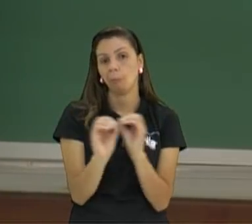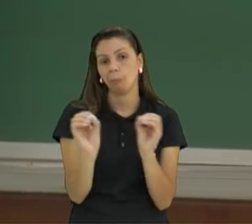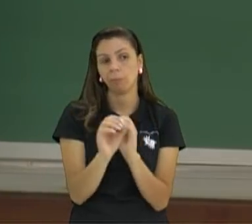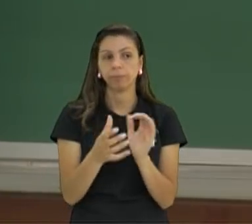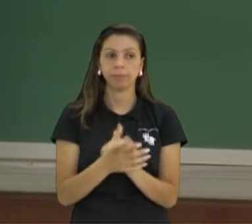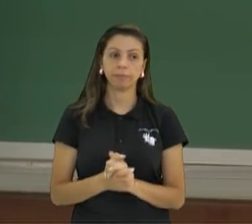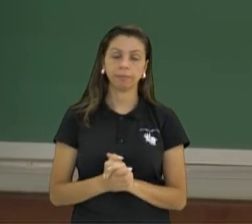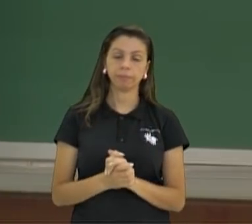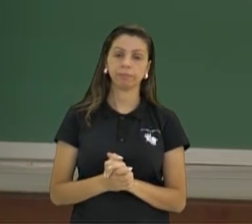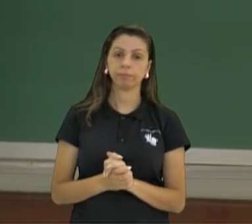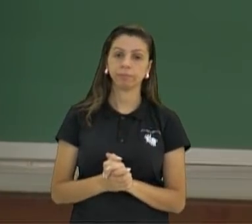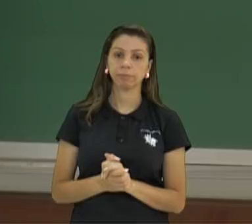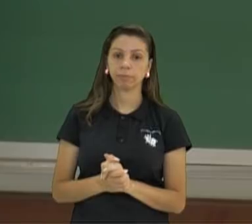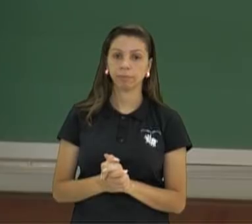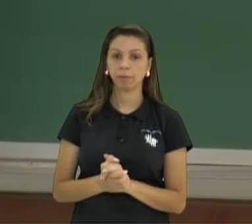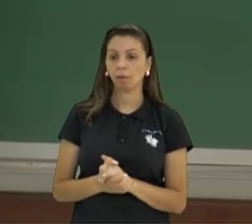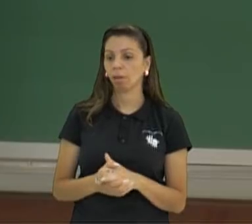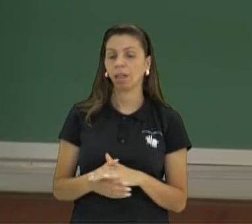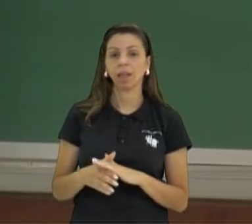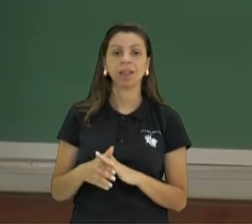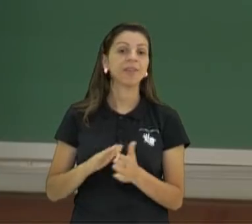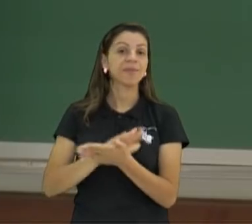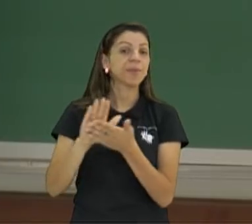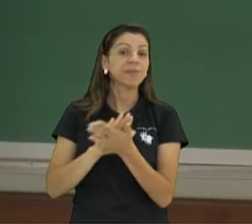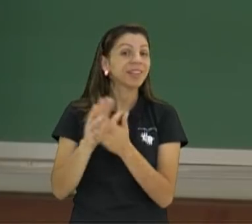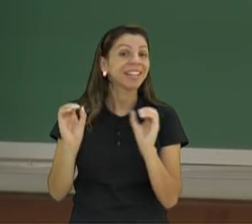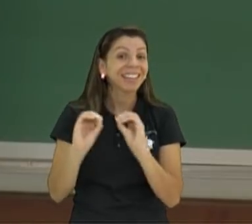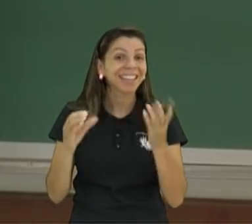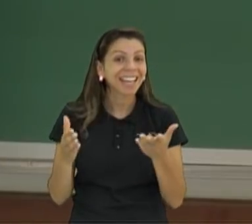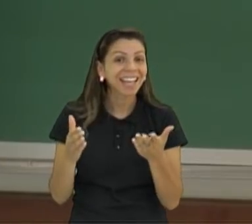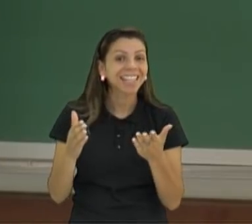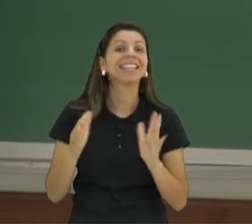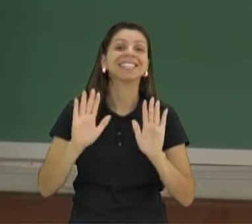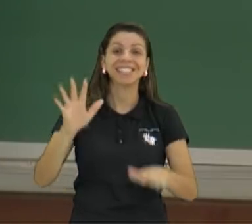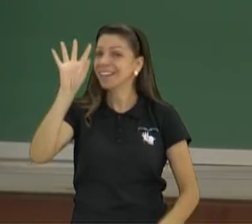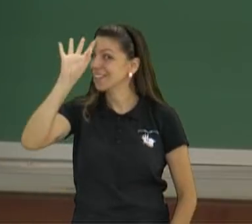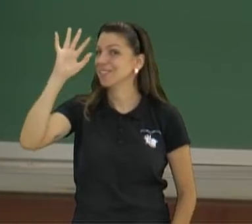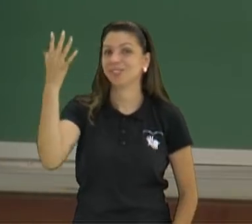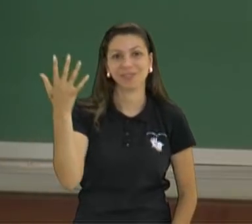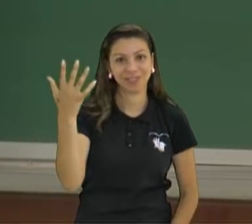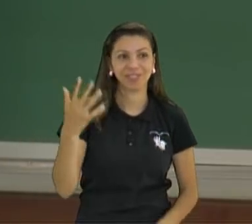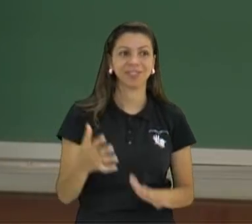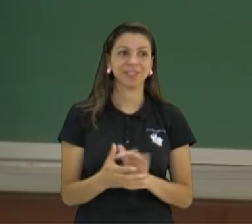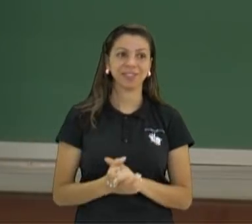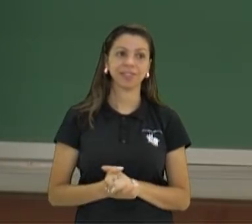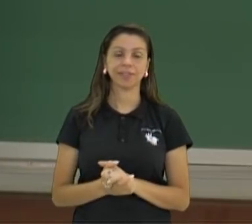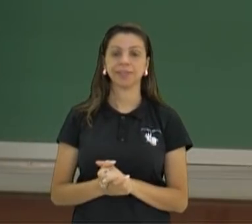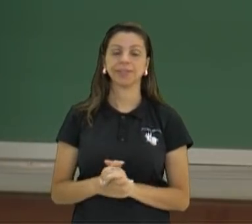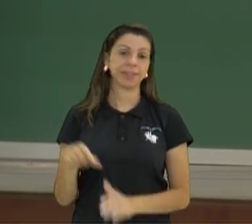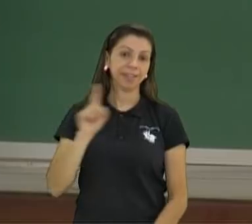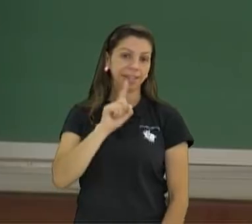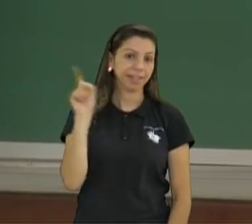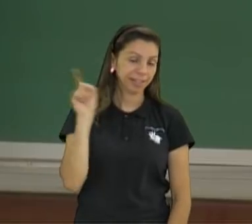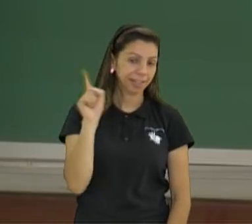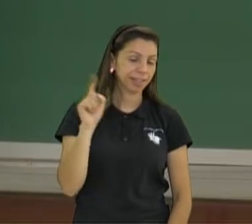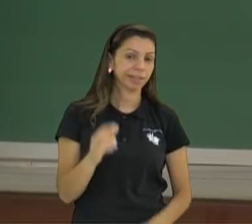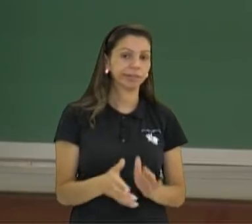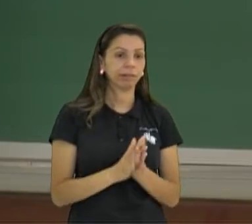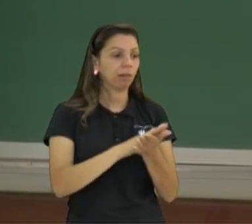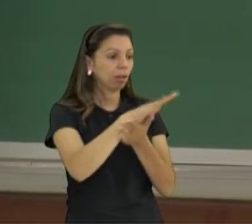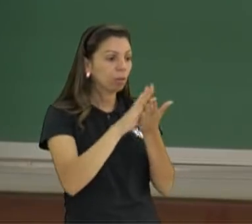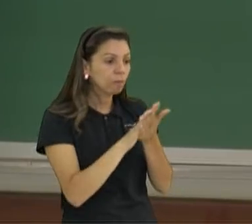Aqui, vamos perder nada. Foi resolvido. Olha a diferença. Aqui... nada